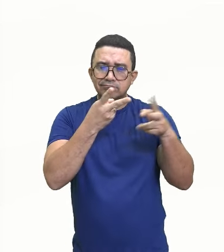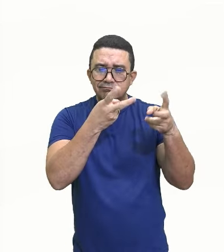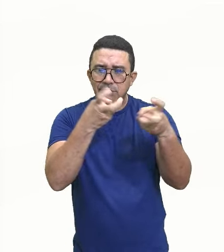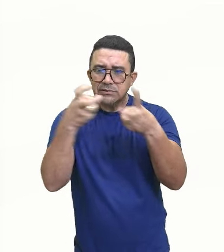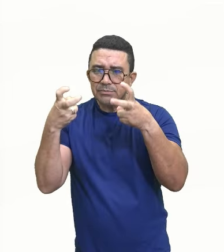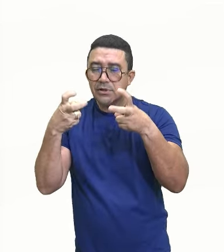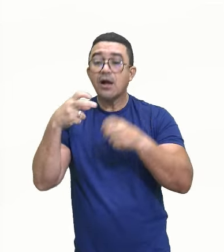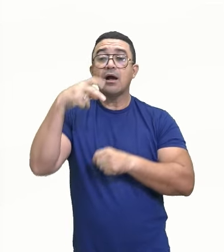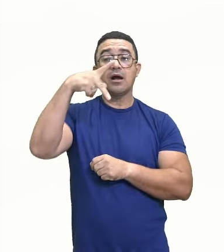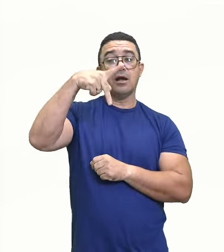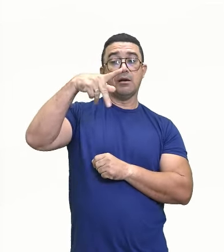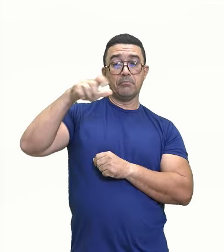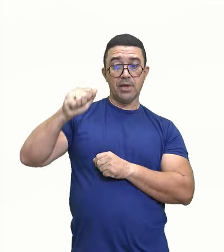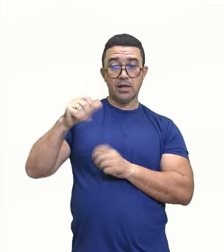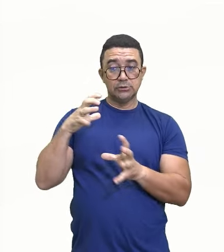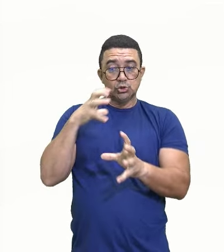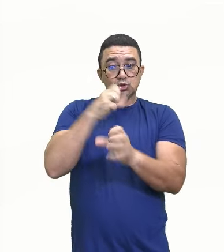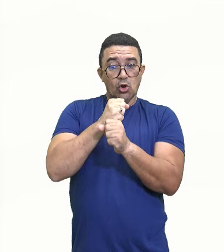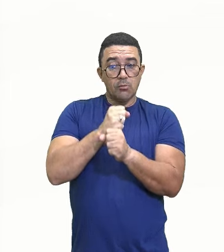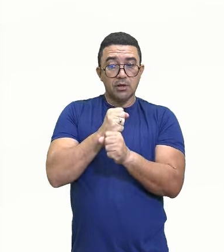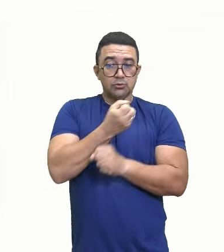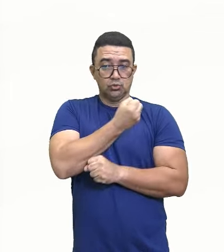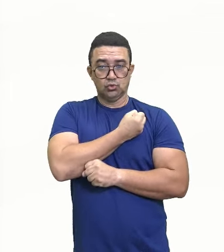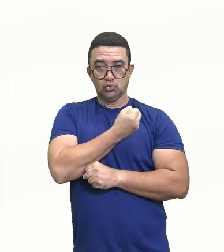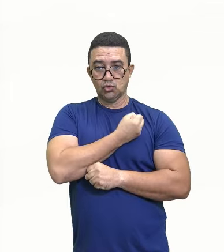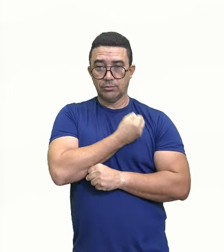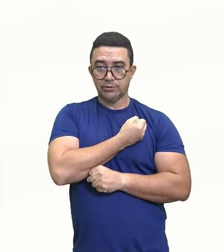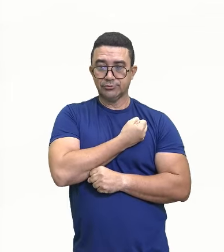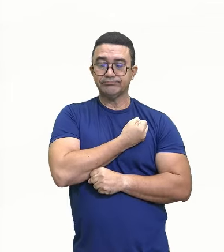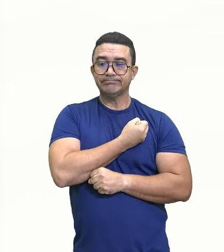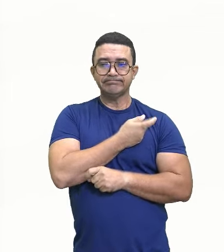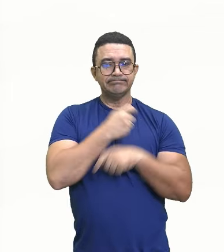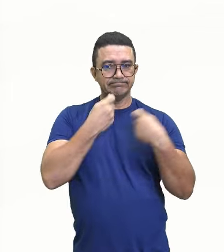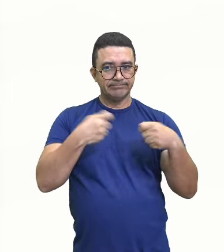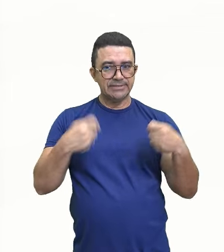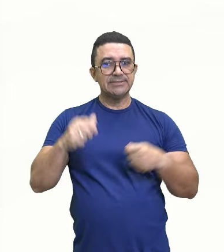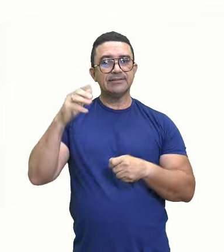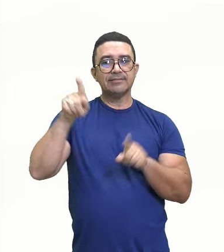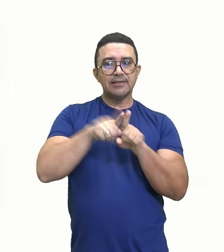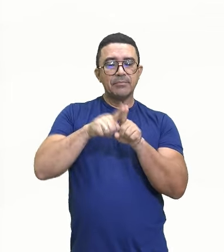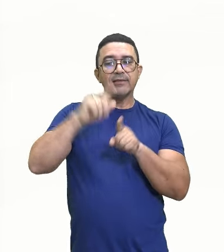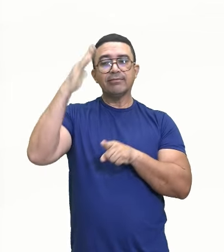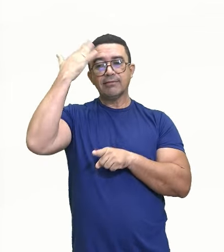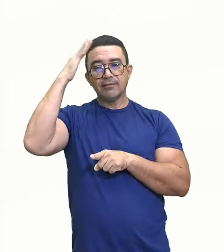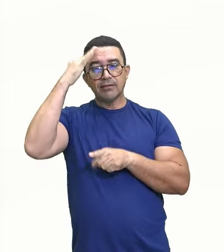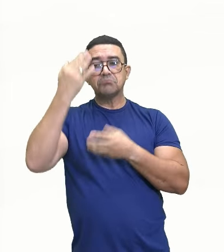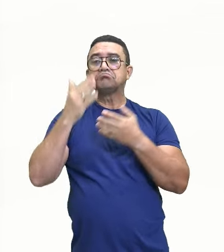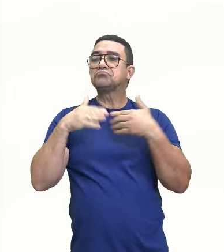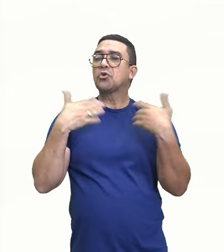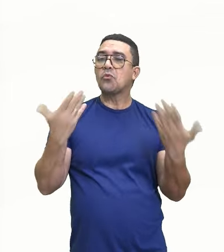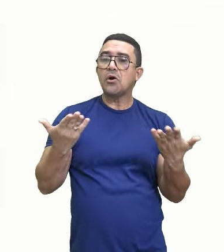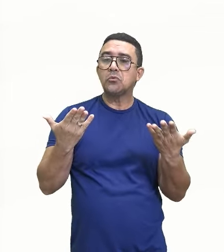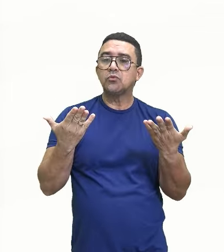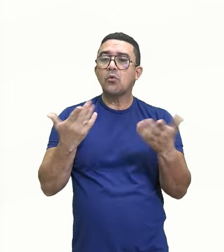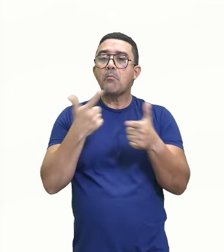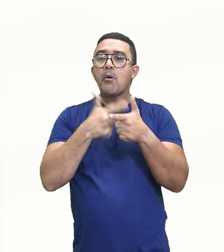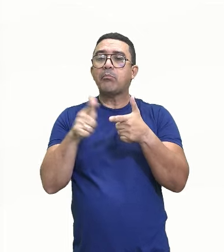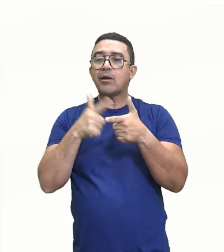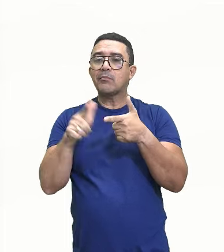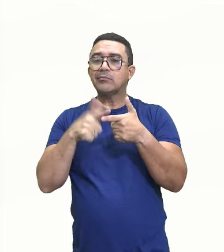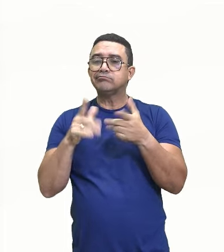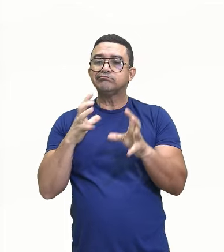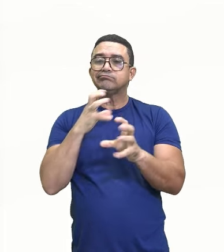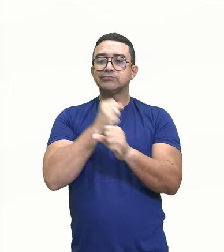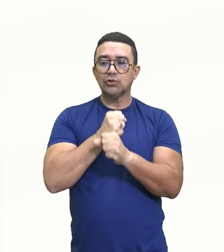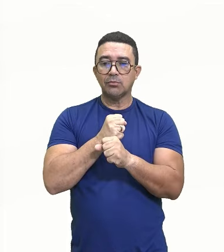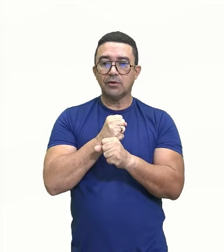da PA e da soma dos termos, você também tem que entender a interpretação de um problema. Por isso que nós trouxemos